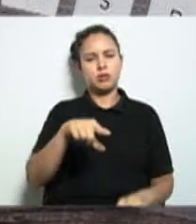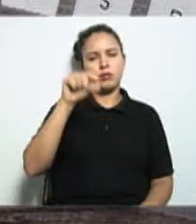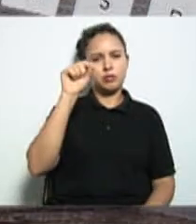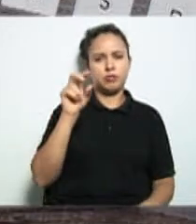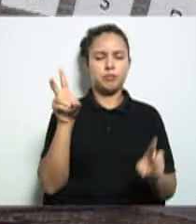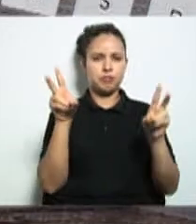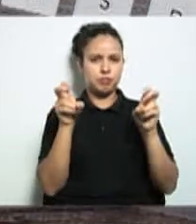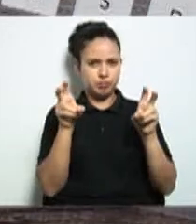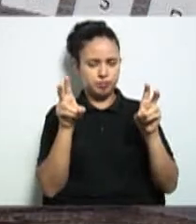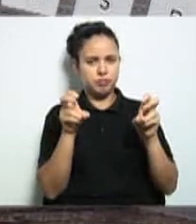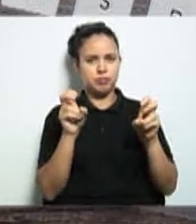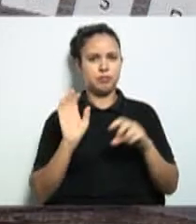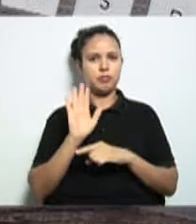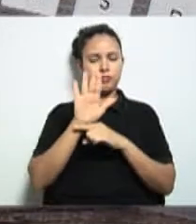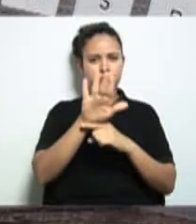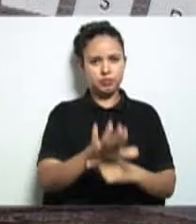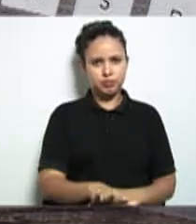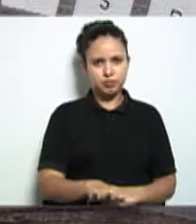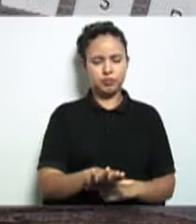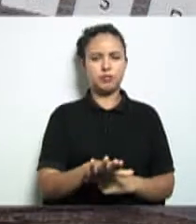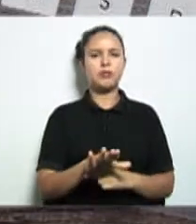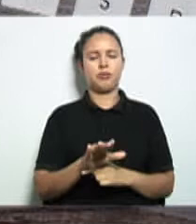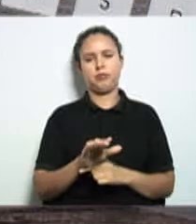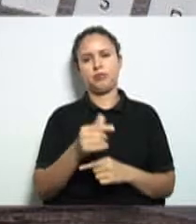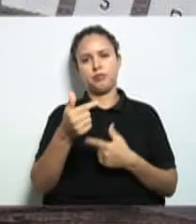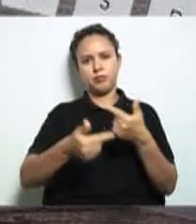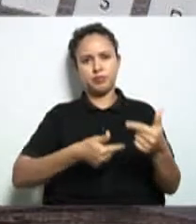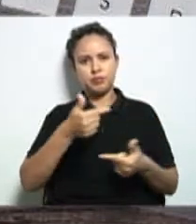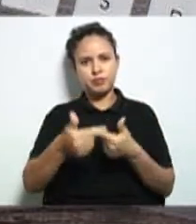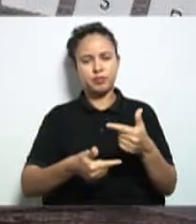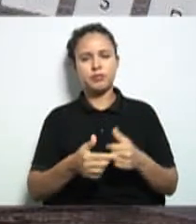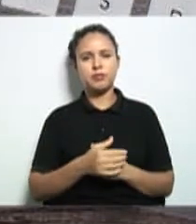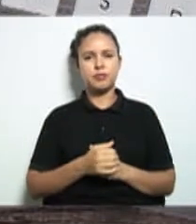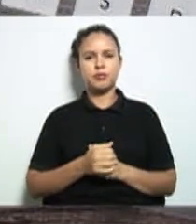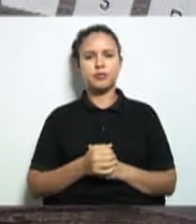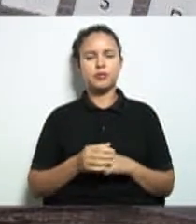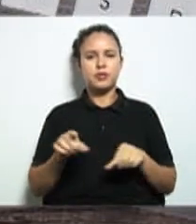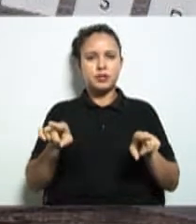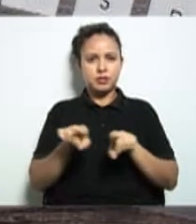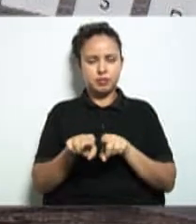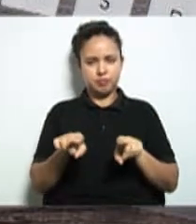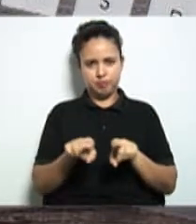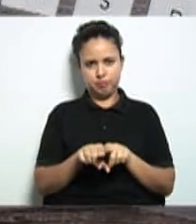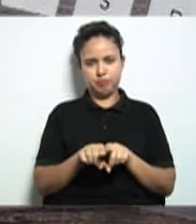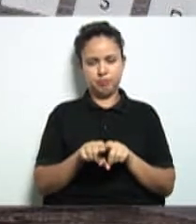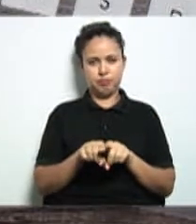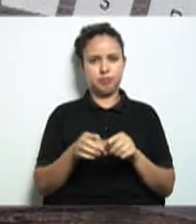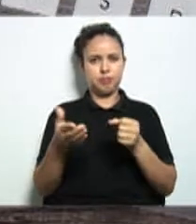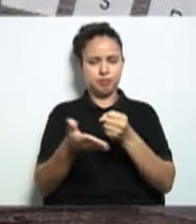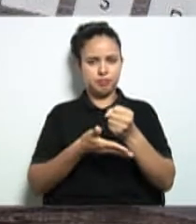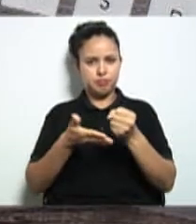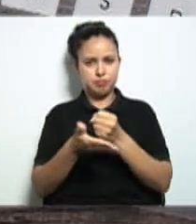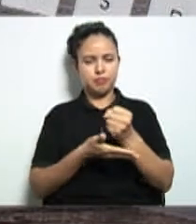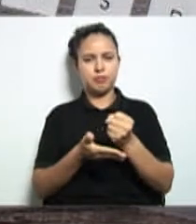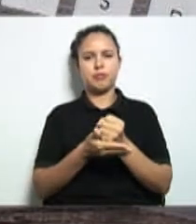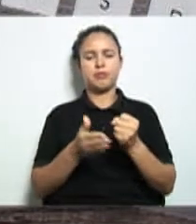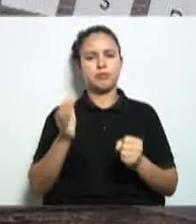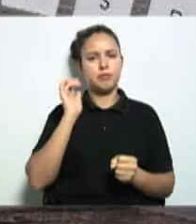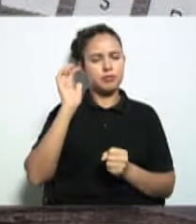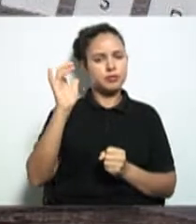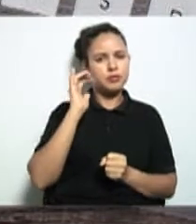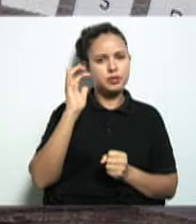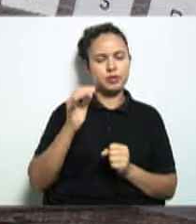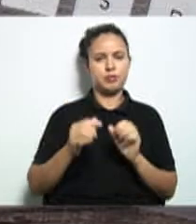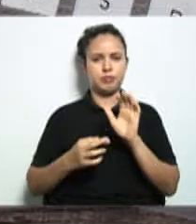que sustentam a realização do trabalho. Fundamentação teórica. Apresentação adequada